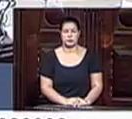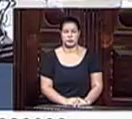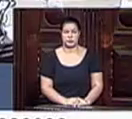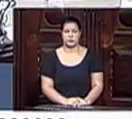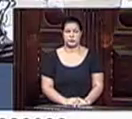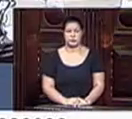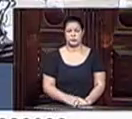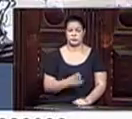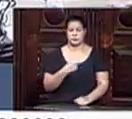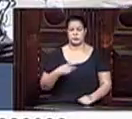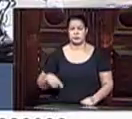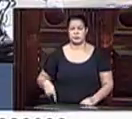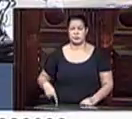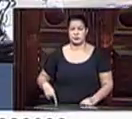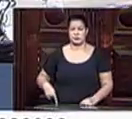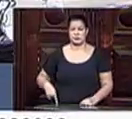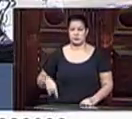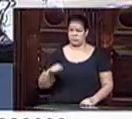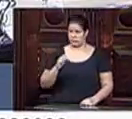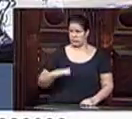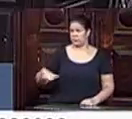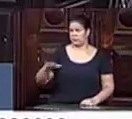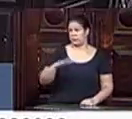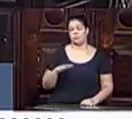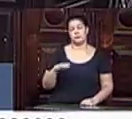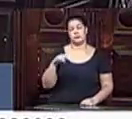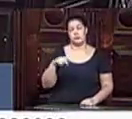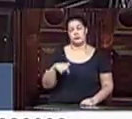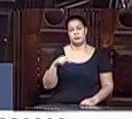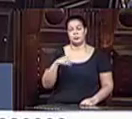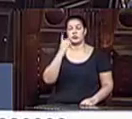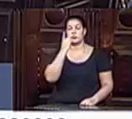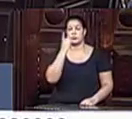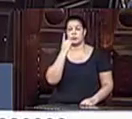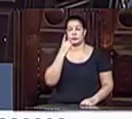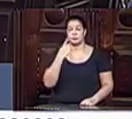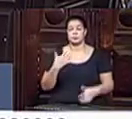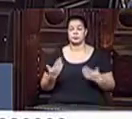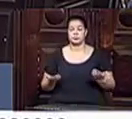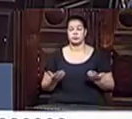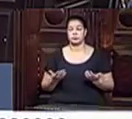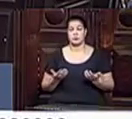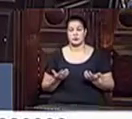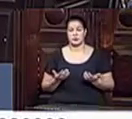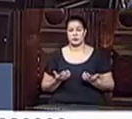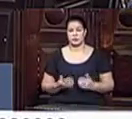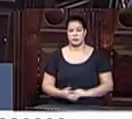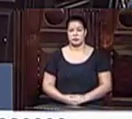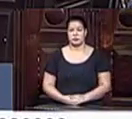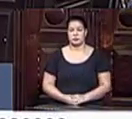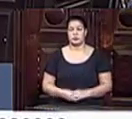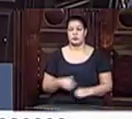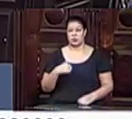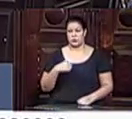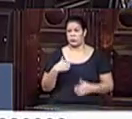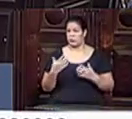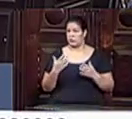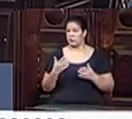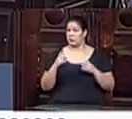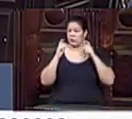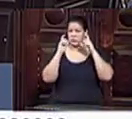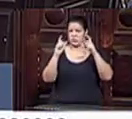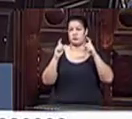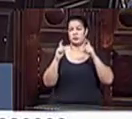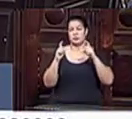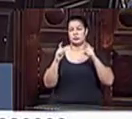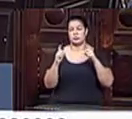Senhor presidente, senhoras e senhores deputados, eu queria chamar a atenção